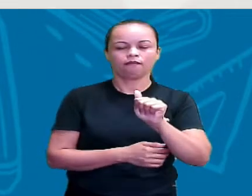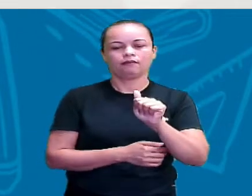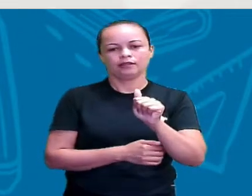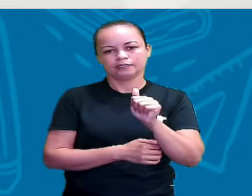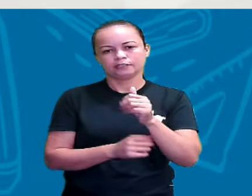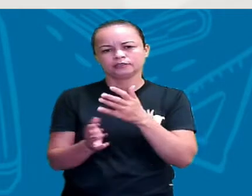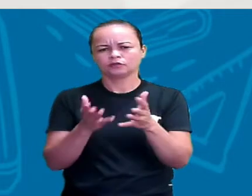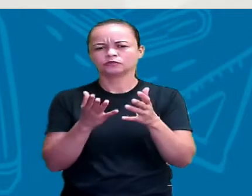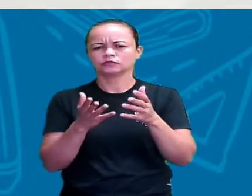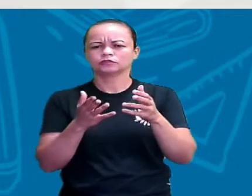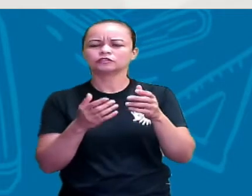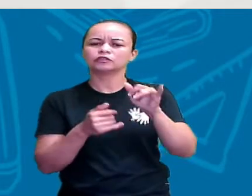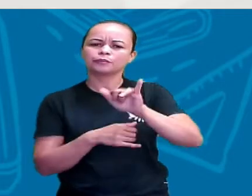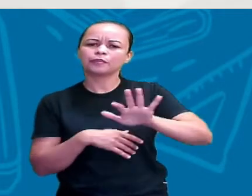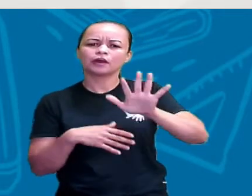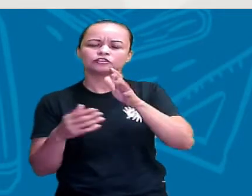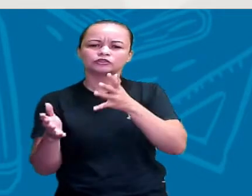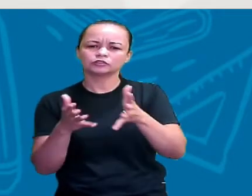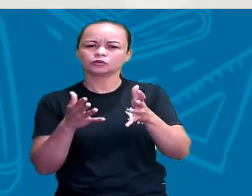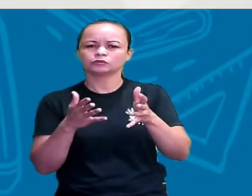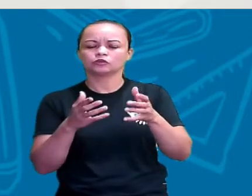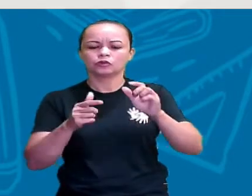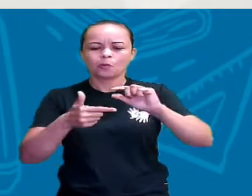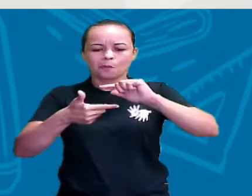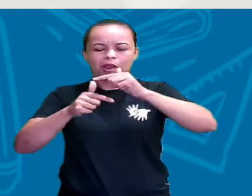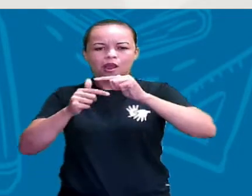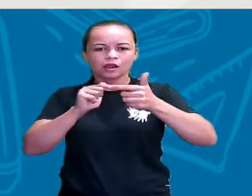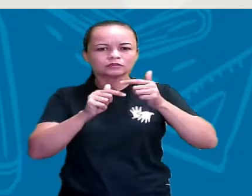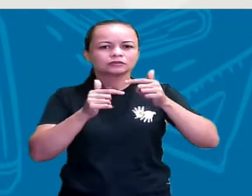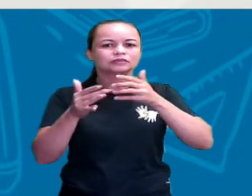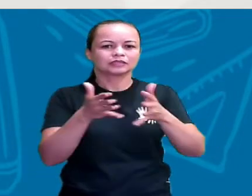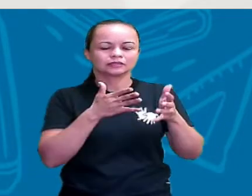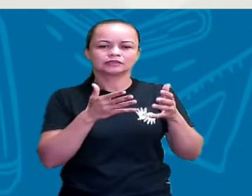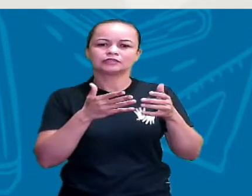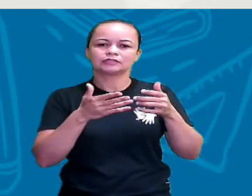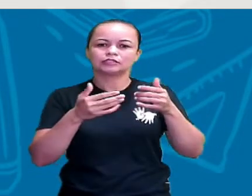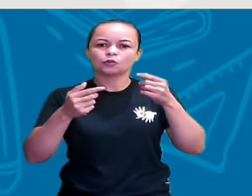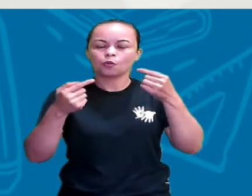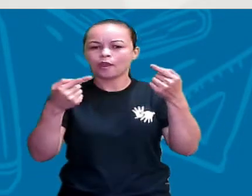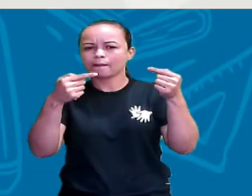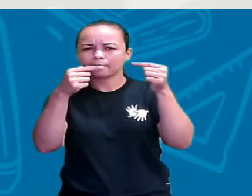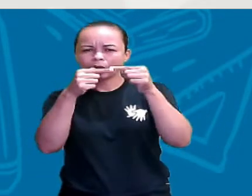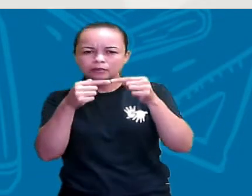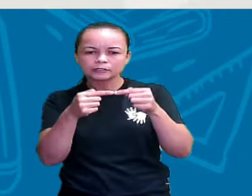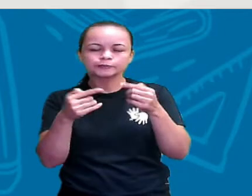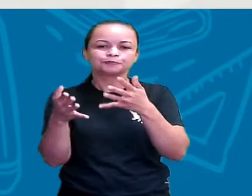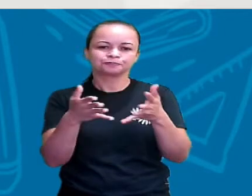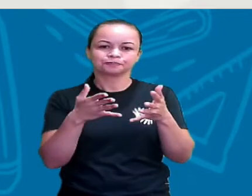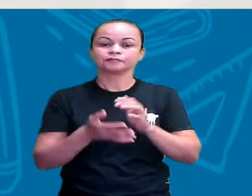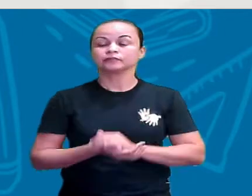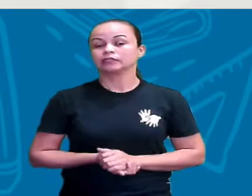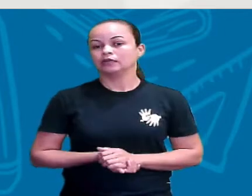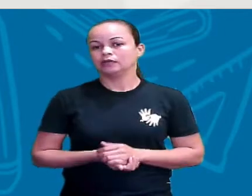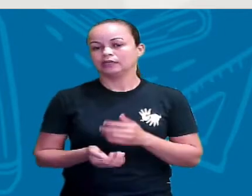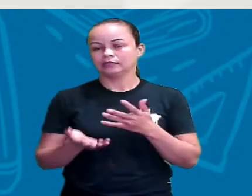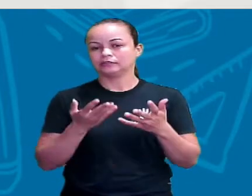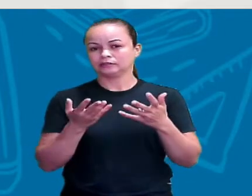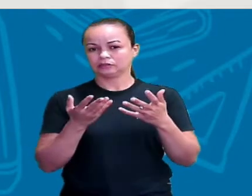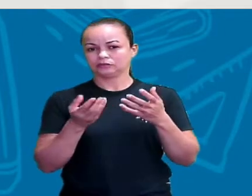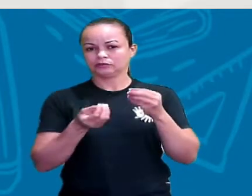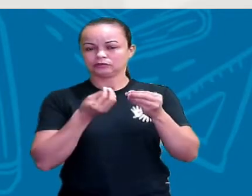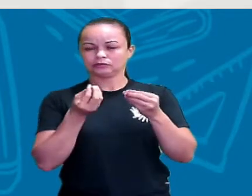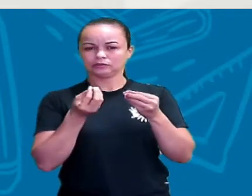figuras que quando se transpõem uma sobre a outra, coincidem totalmente, tá? Entretanto, devemos nos perguntar